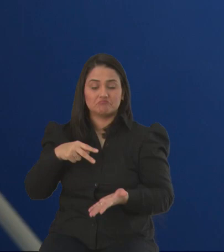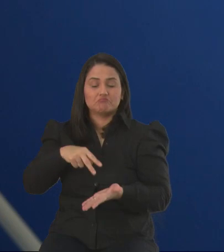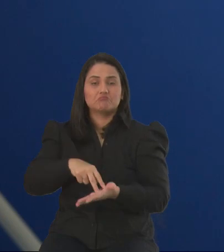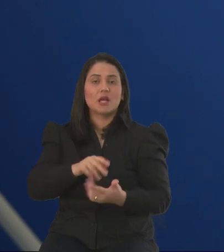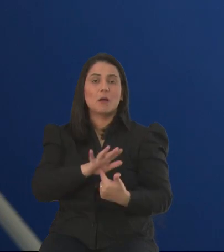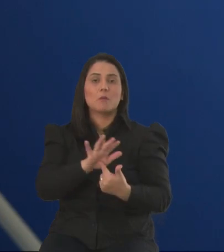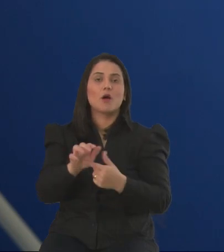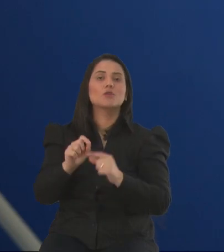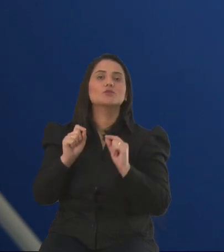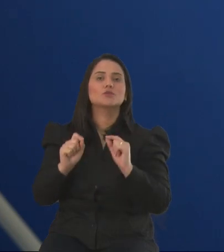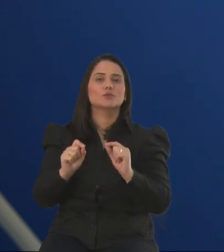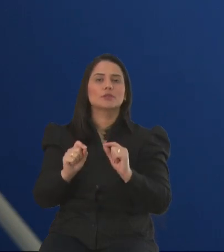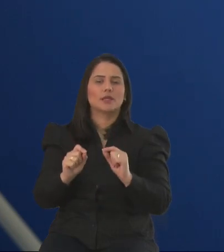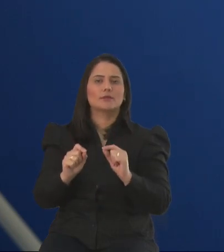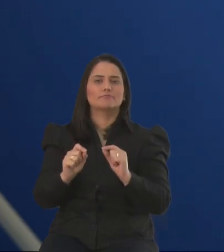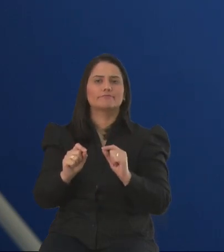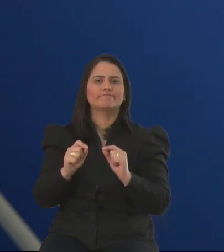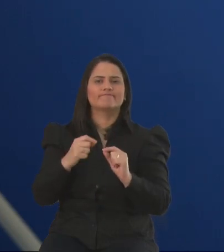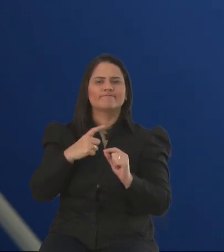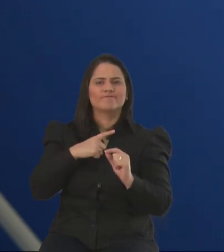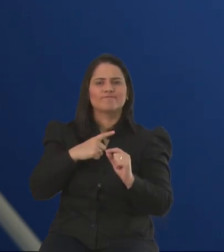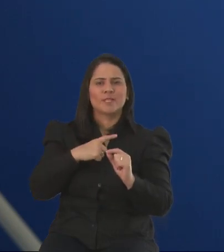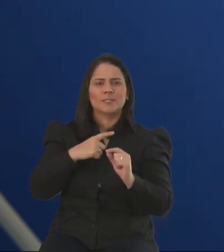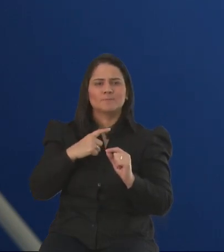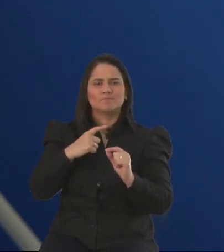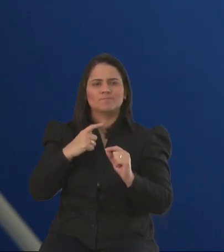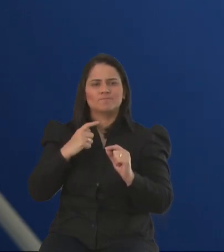perplexos com rimas de sangue